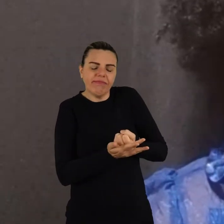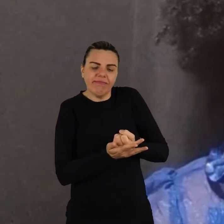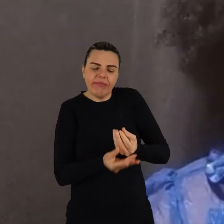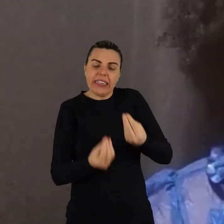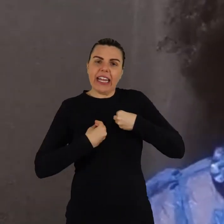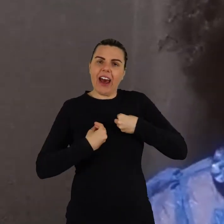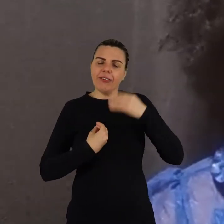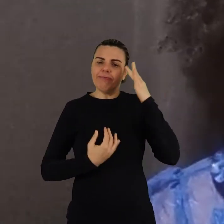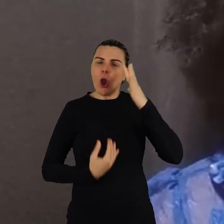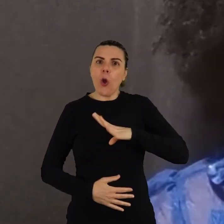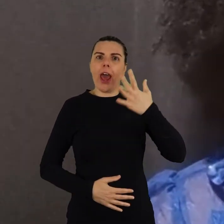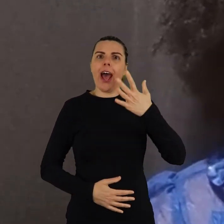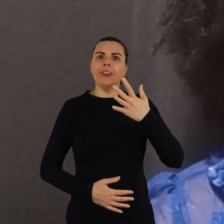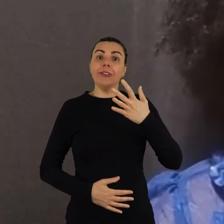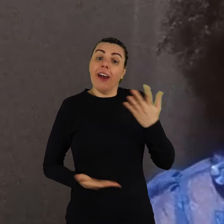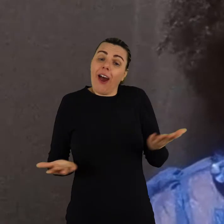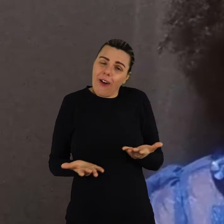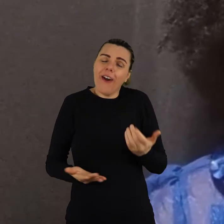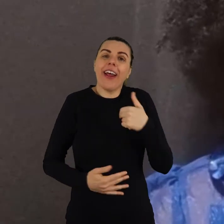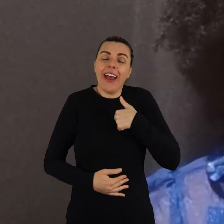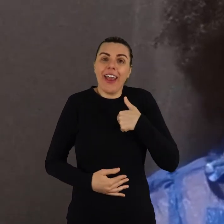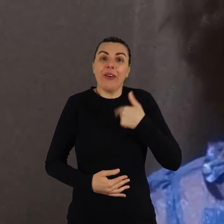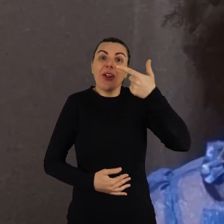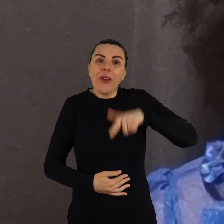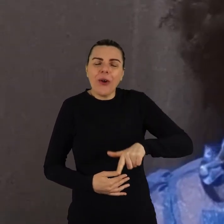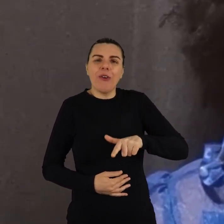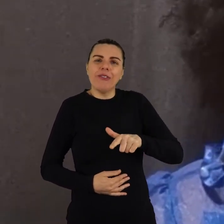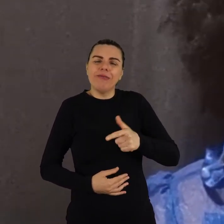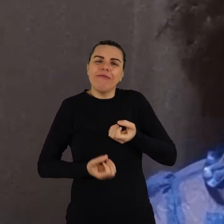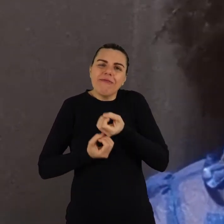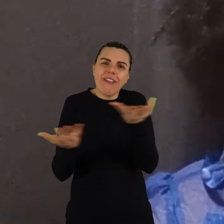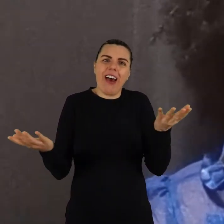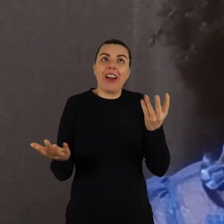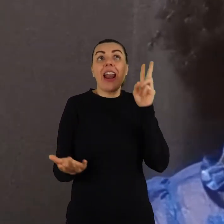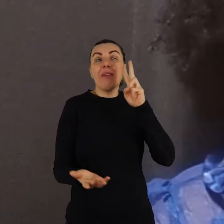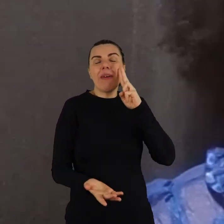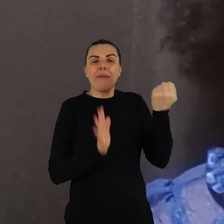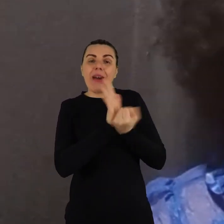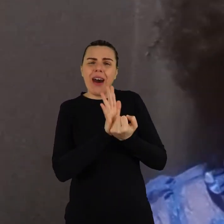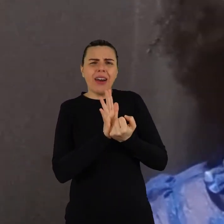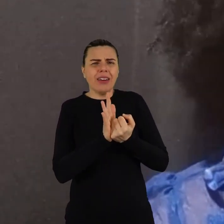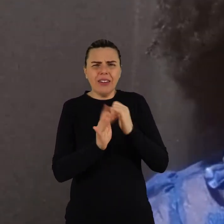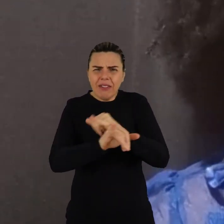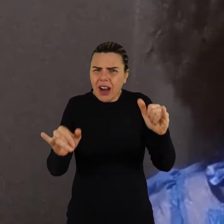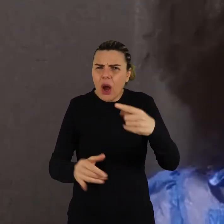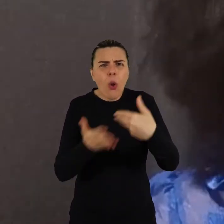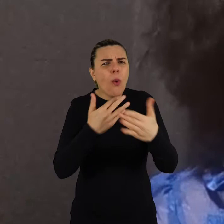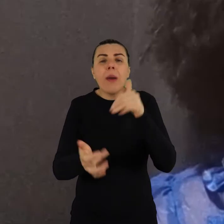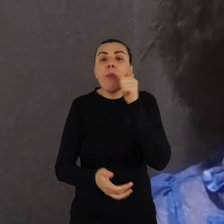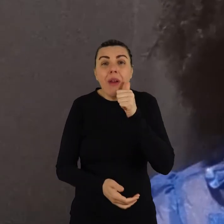hoje, tomando essas cicatrizes, para dizer para que todas as mulheres que sofram qualquer tipo de violência